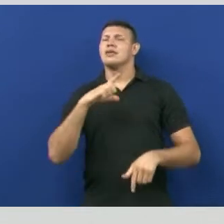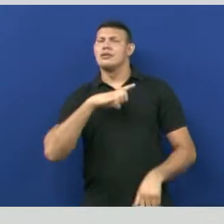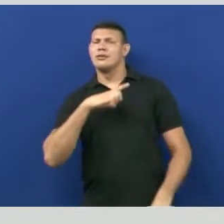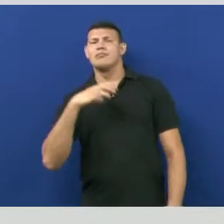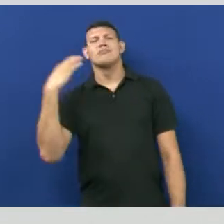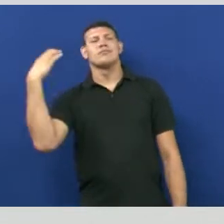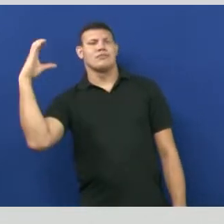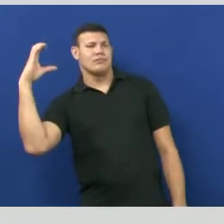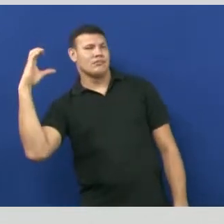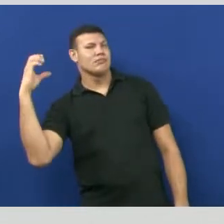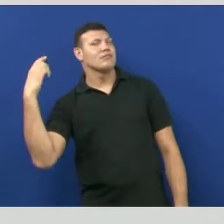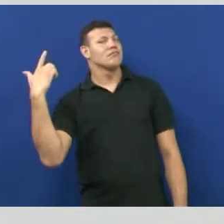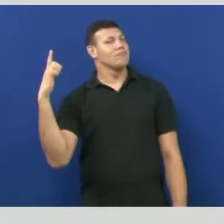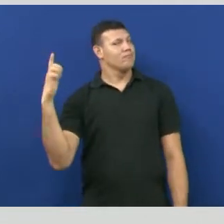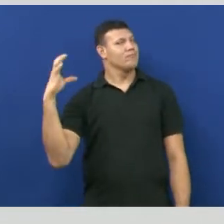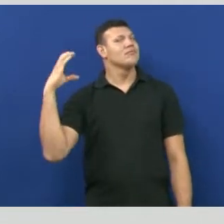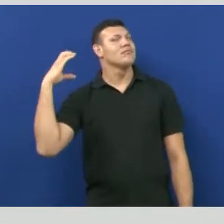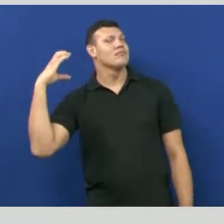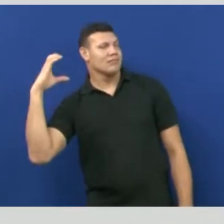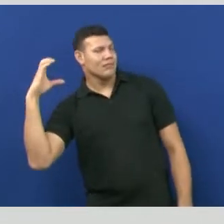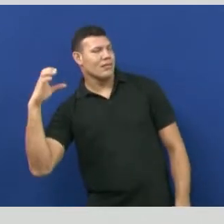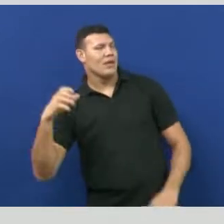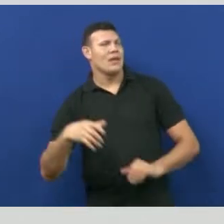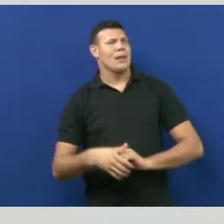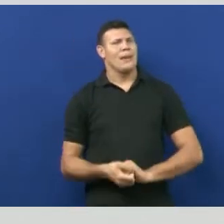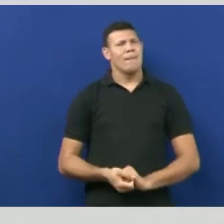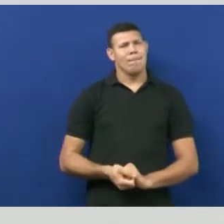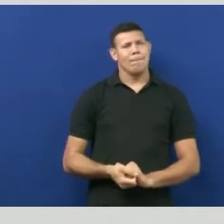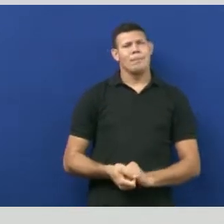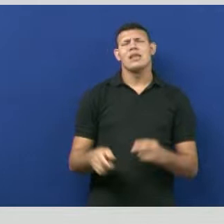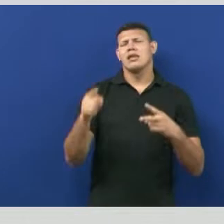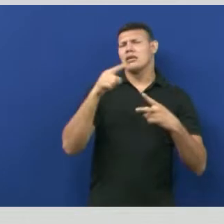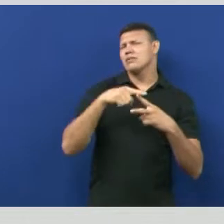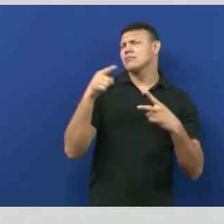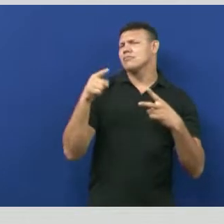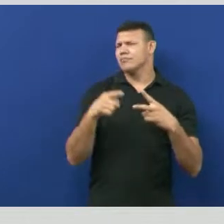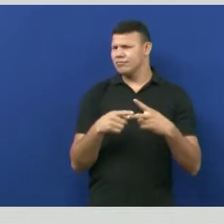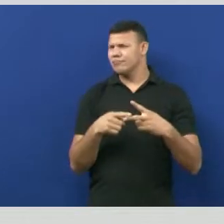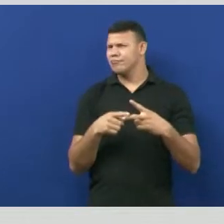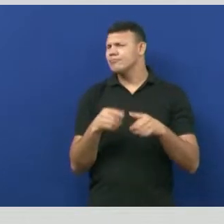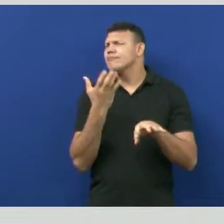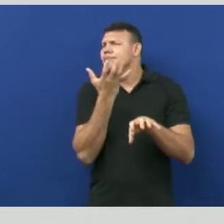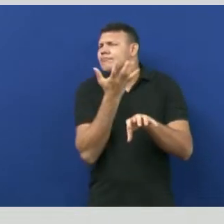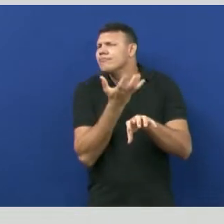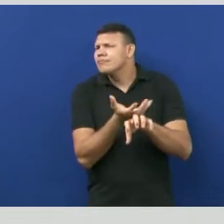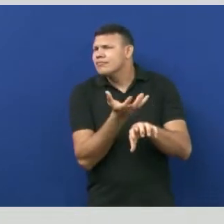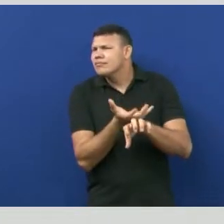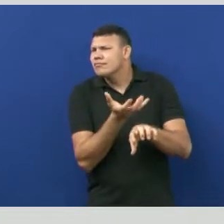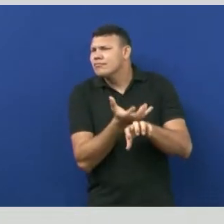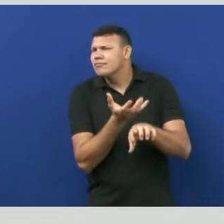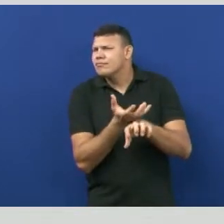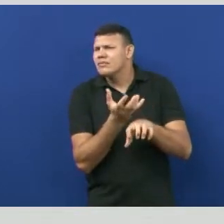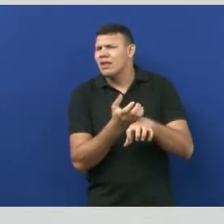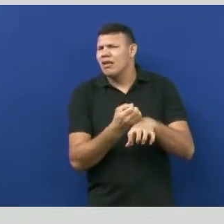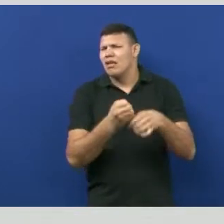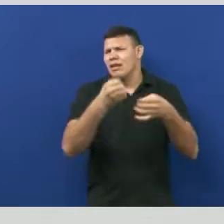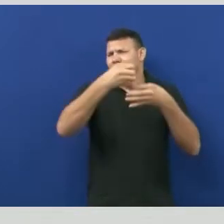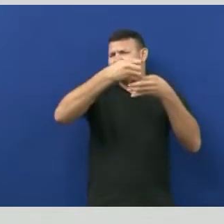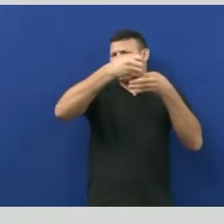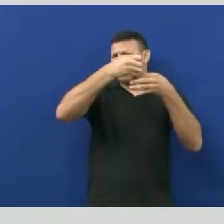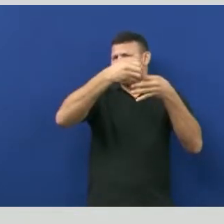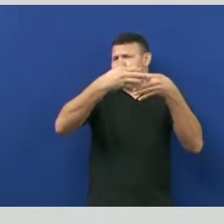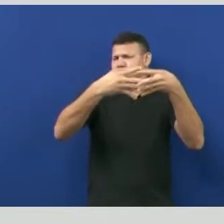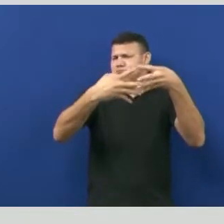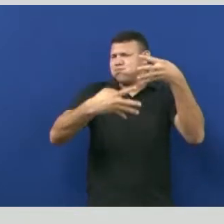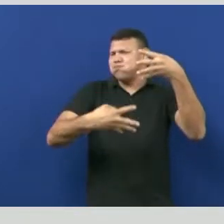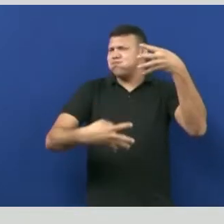e a química orgânica. Esses dois campos da matéria, eles são também subdivididos em outros